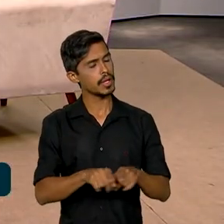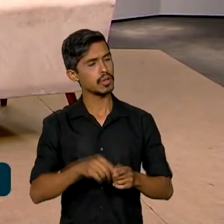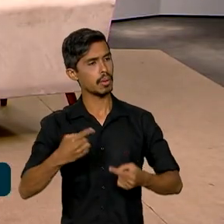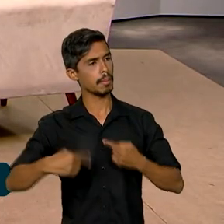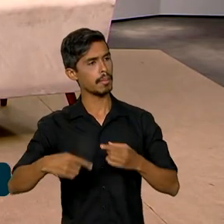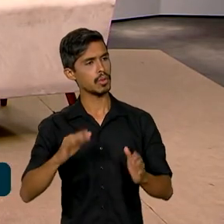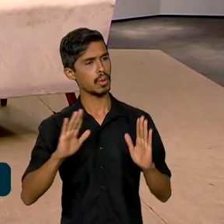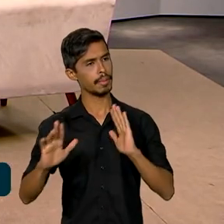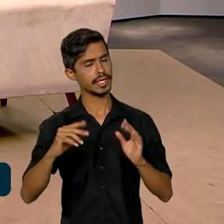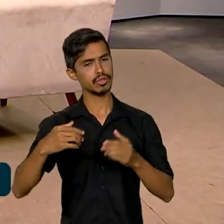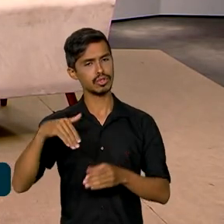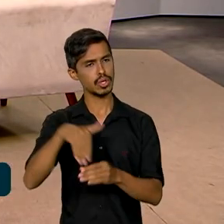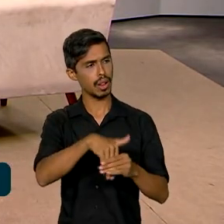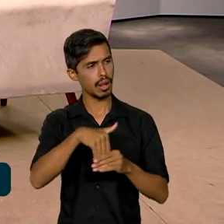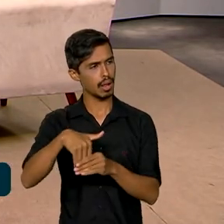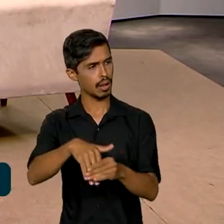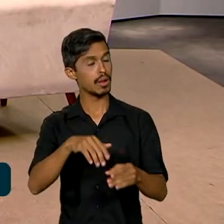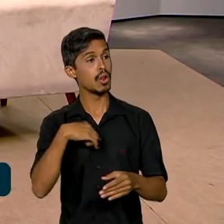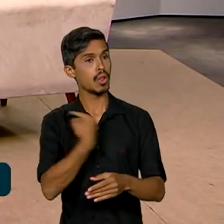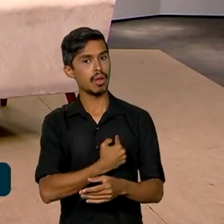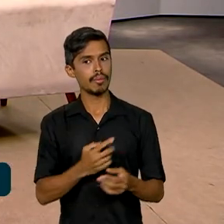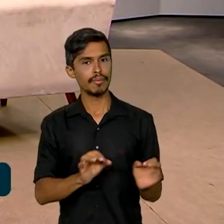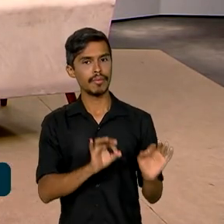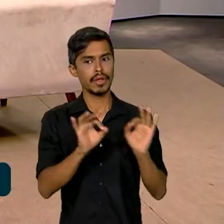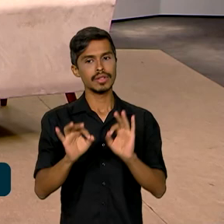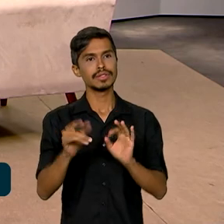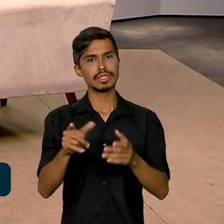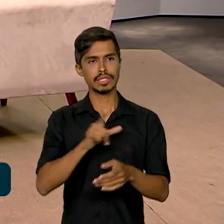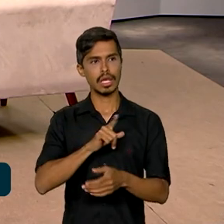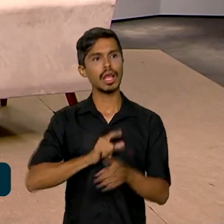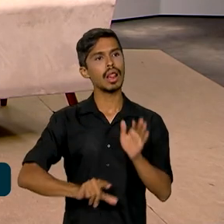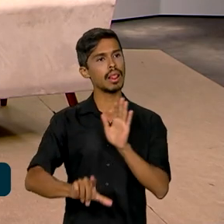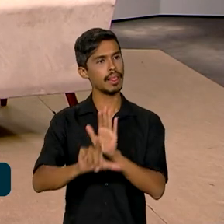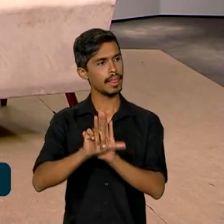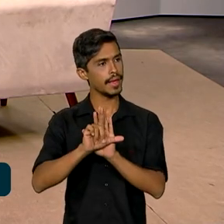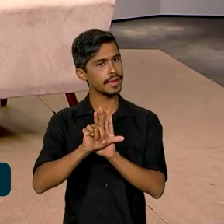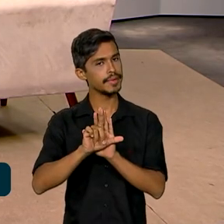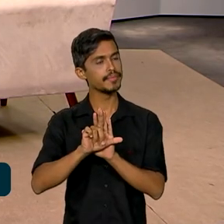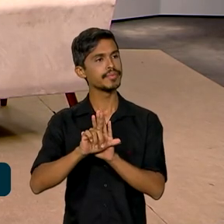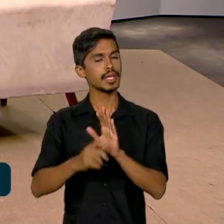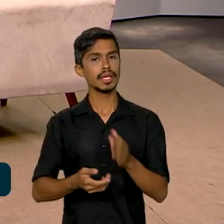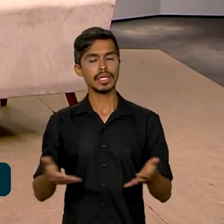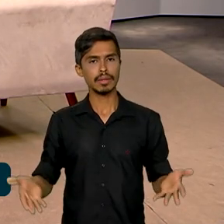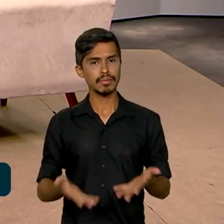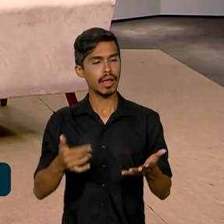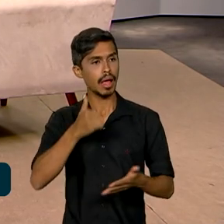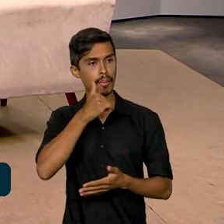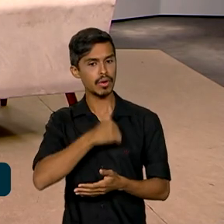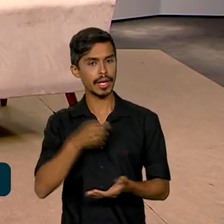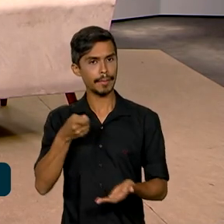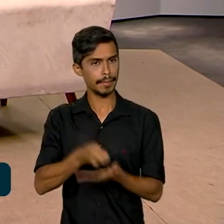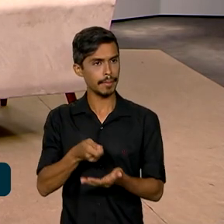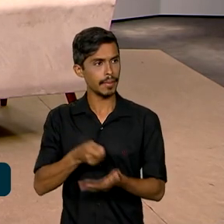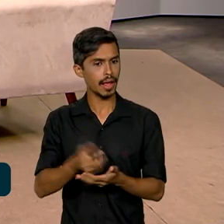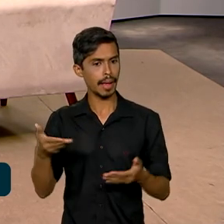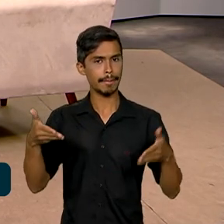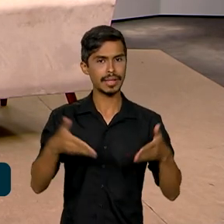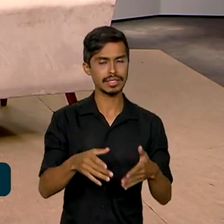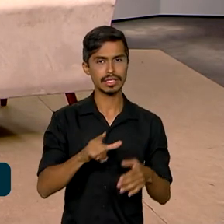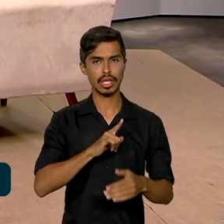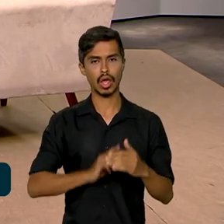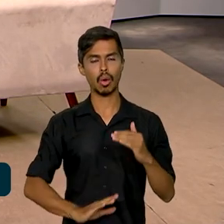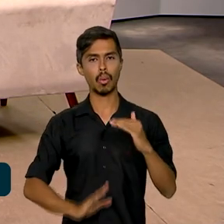período eleitoral, muitas vezes, a gente vê que existe uma legislação que garante a participação da mulher, né, até com uma